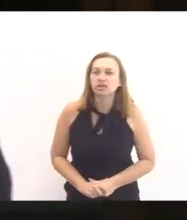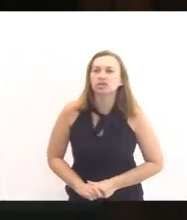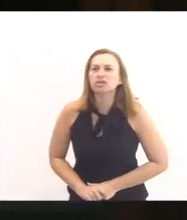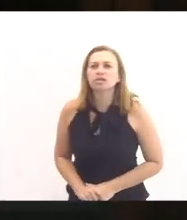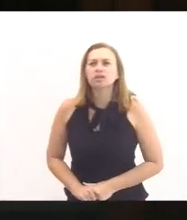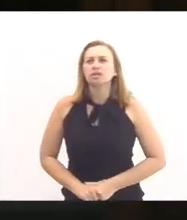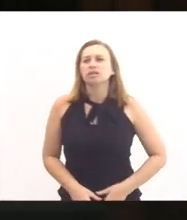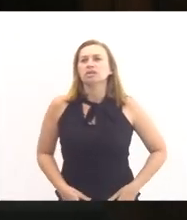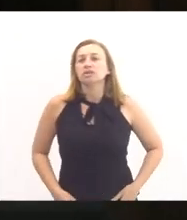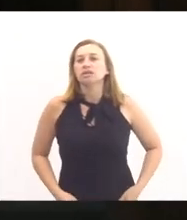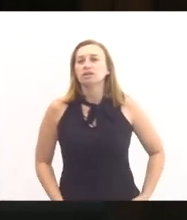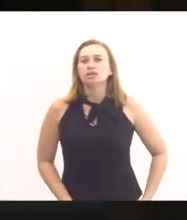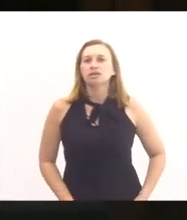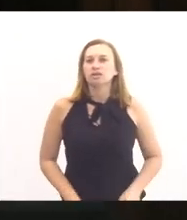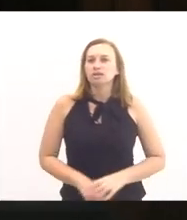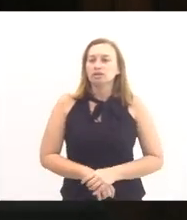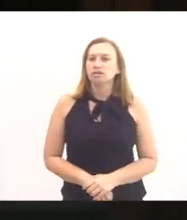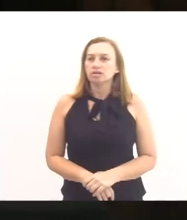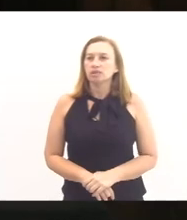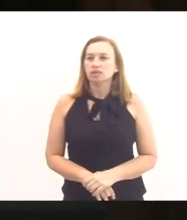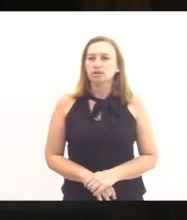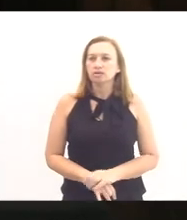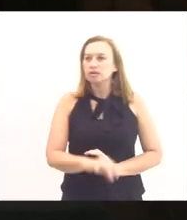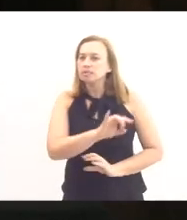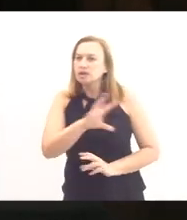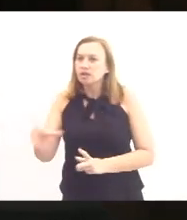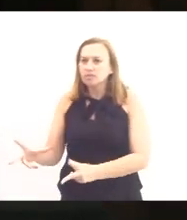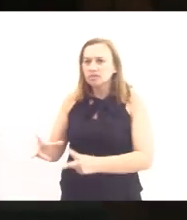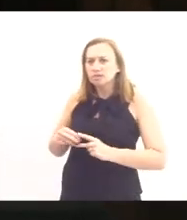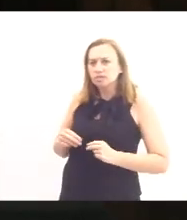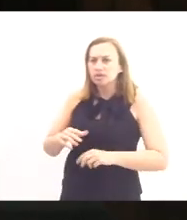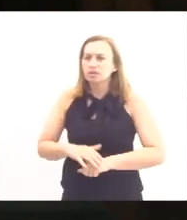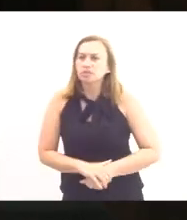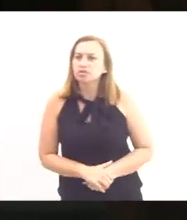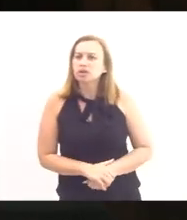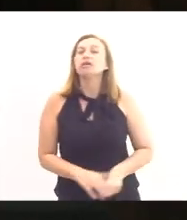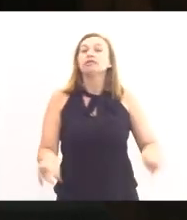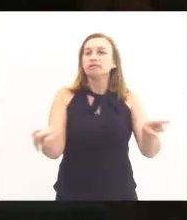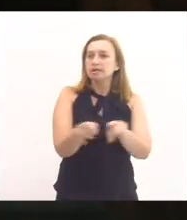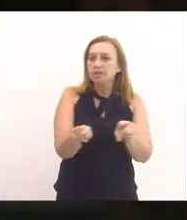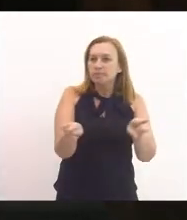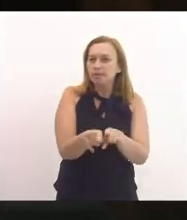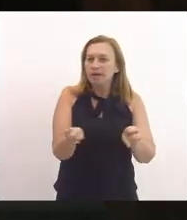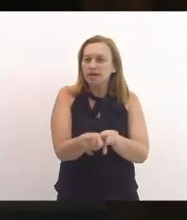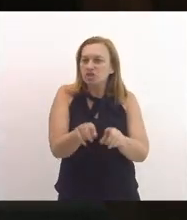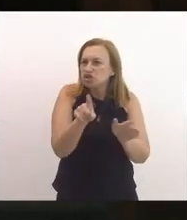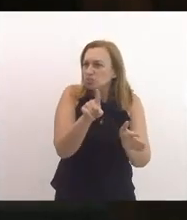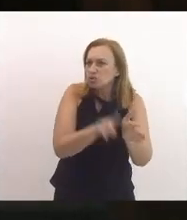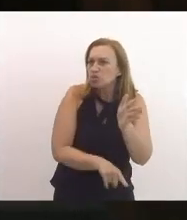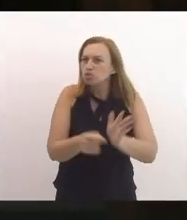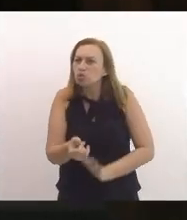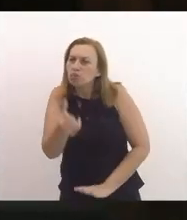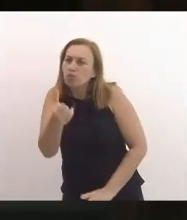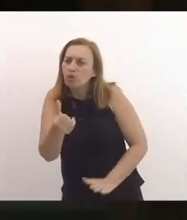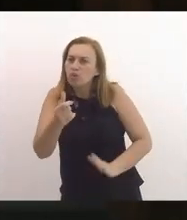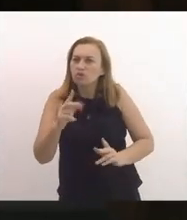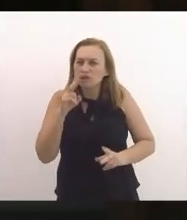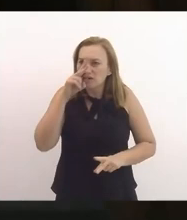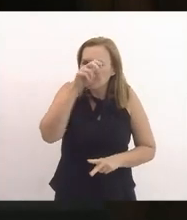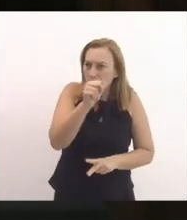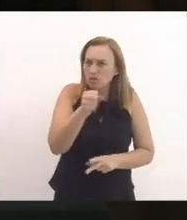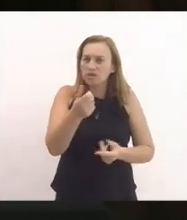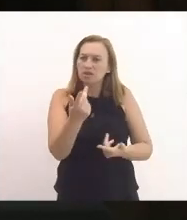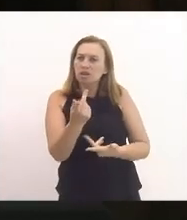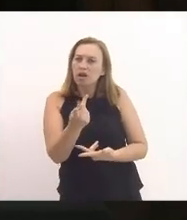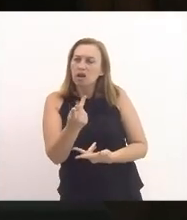para cada para cada ver em cimento antiguidade e também diminuímos um pouco da força do Conselho superior